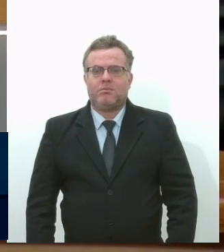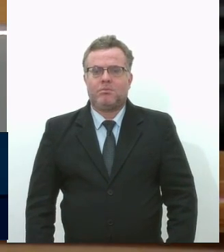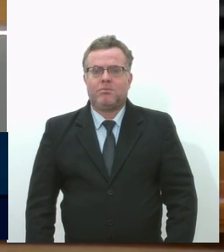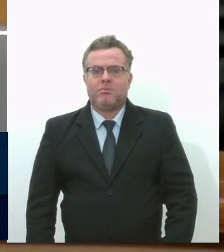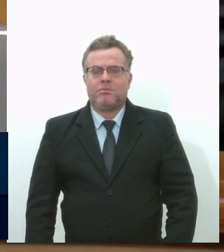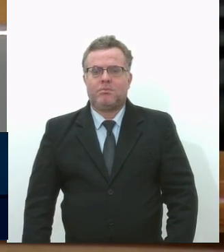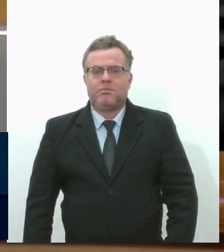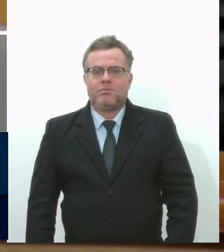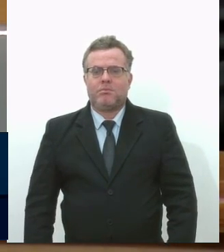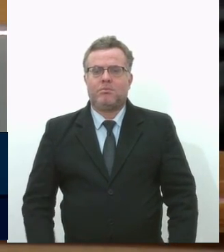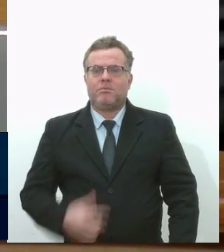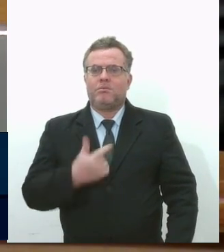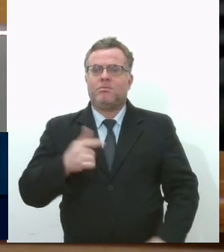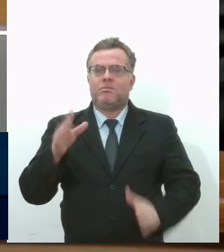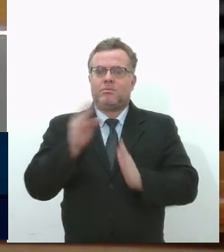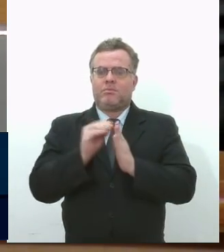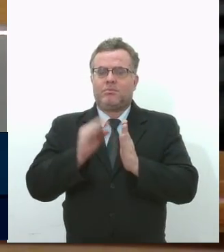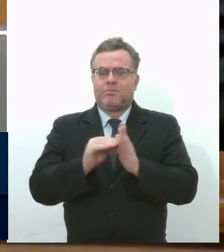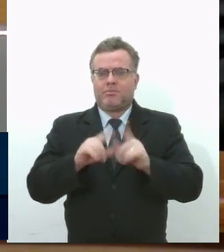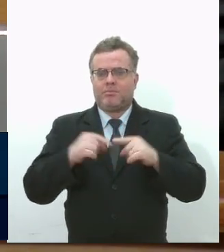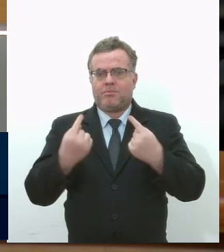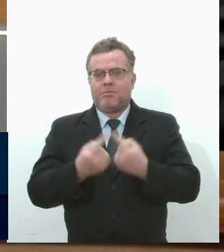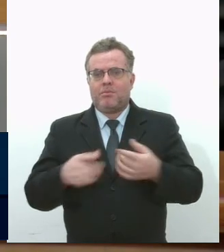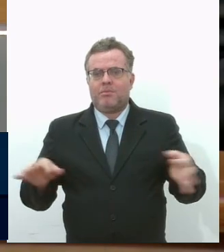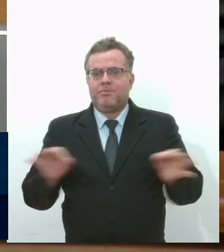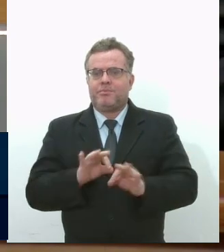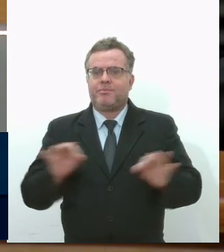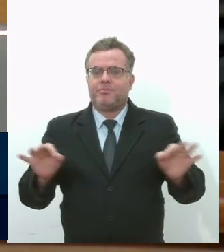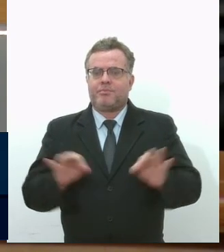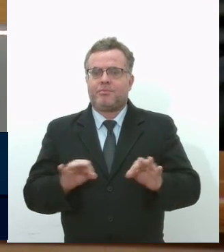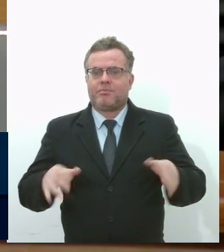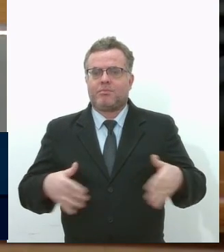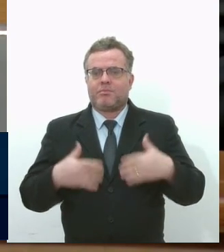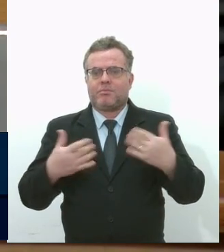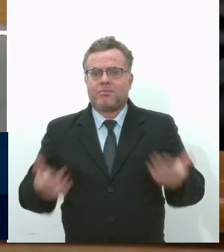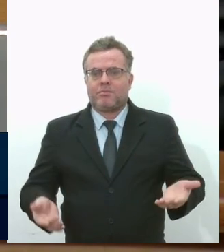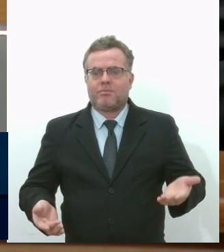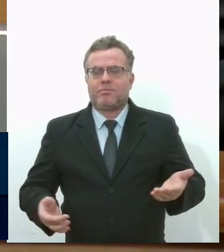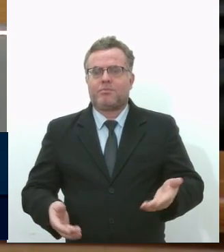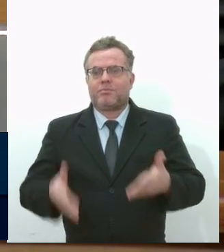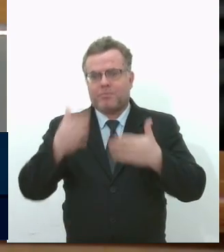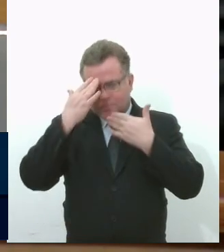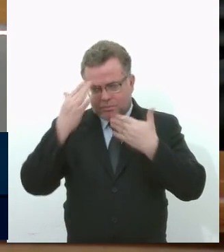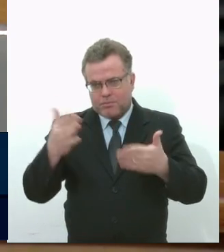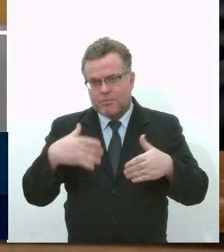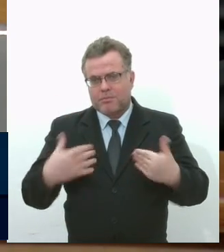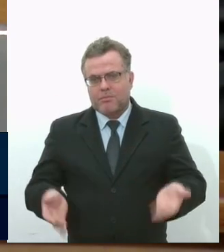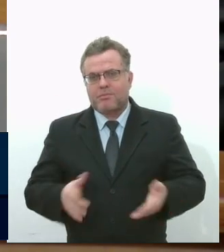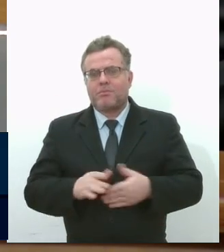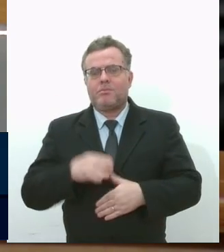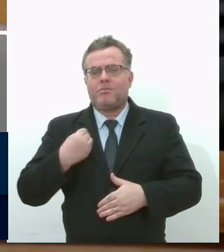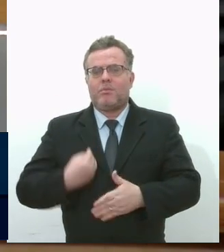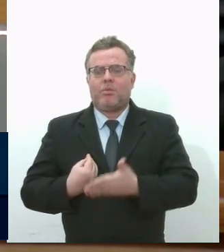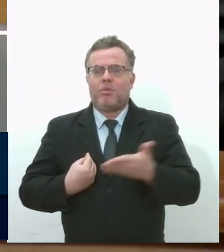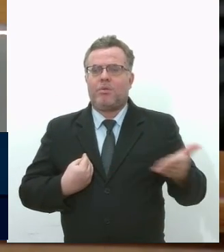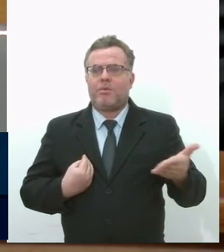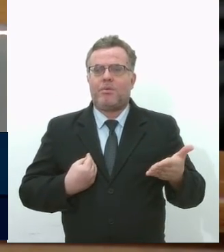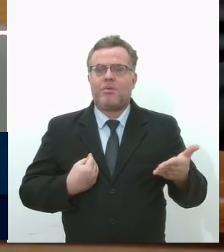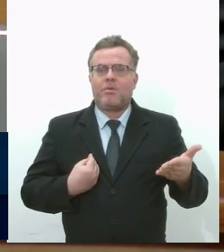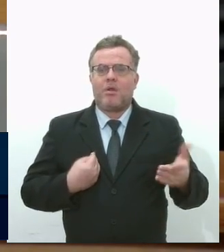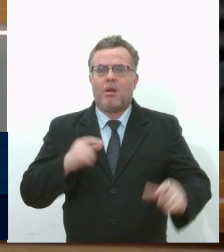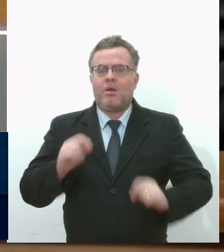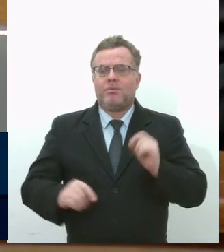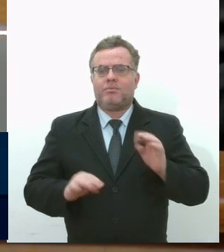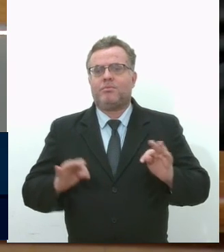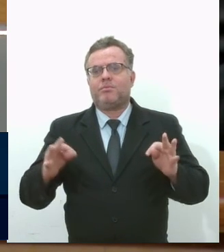Não havendo deputados que para o grande expediente, não havendo mais deputados que aproveito para agradecer a presença dos senhores deputados, dos profissionais da imprensa,